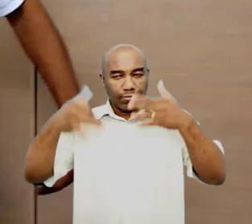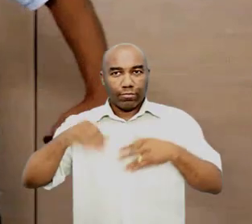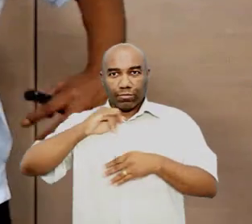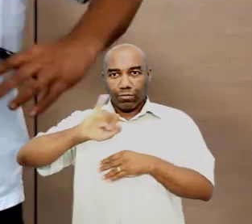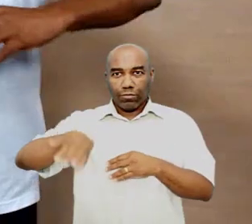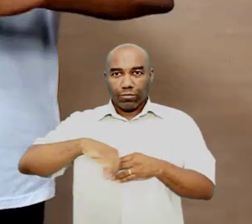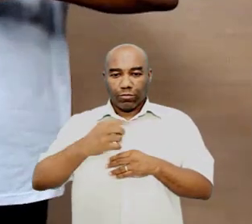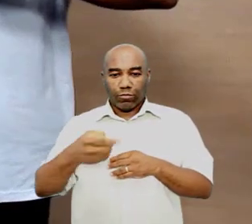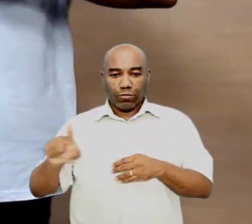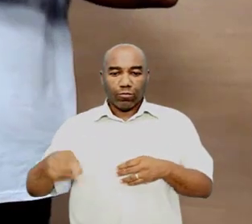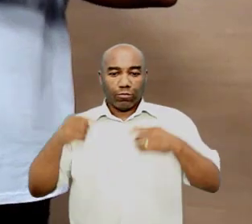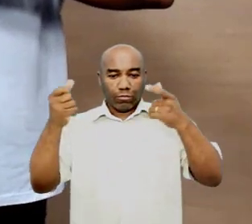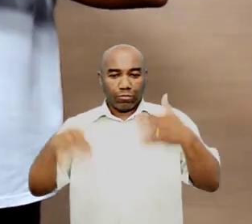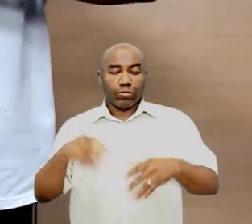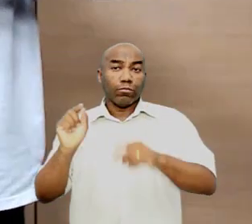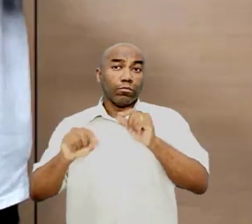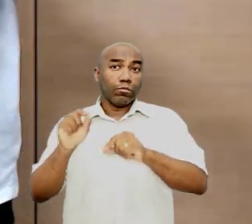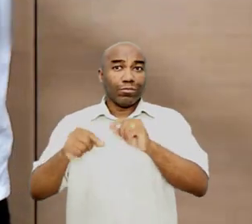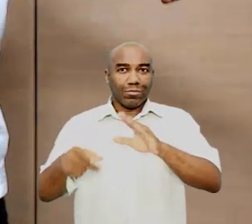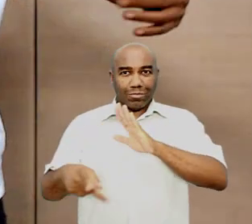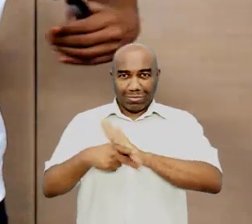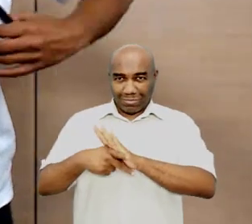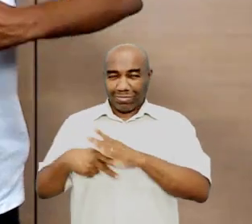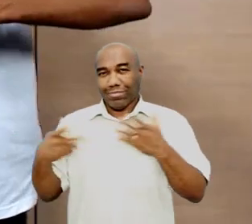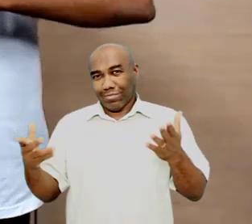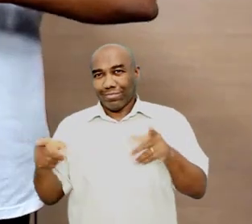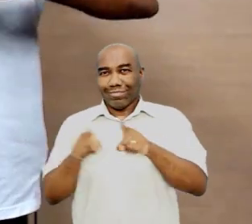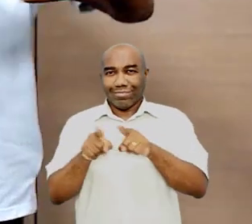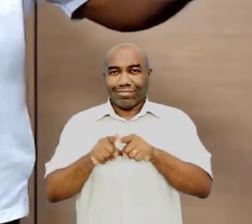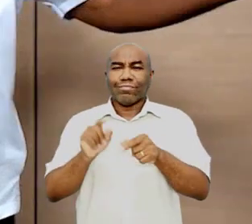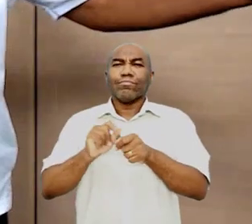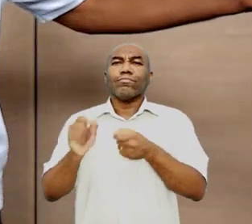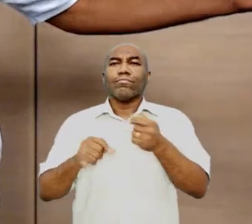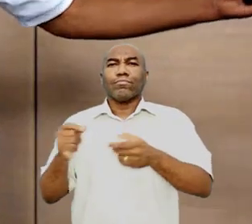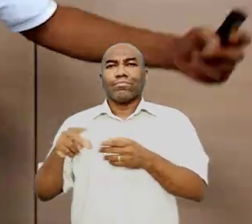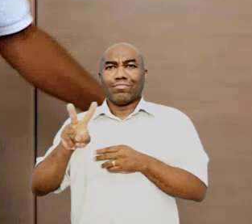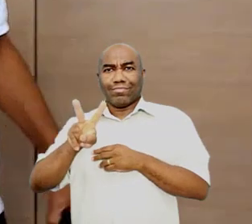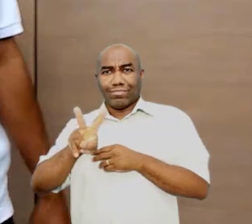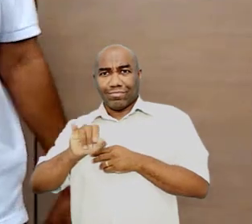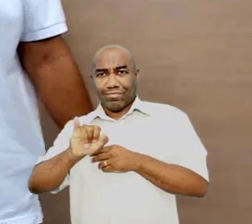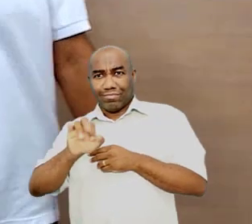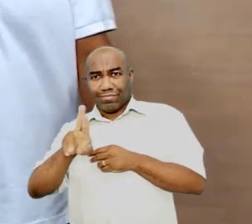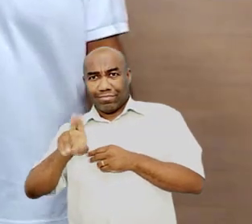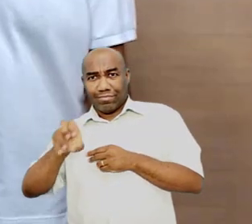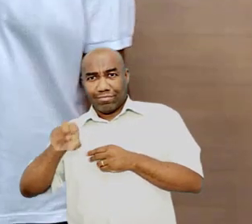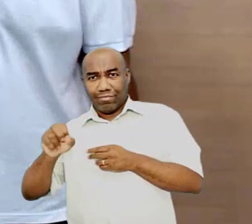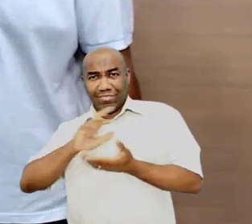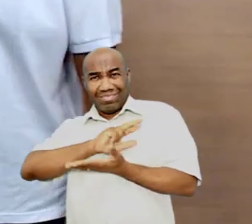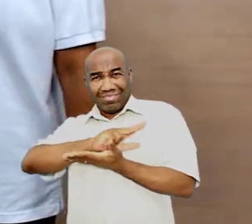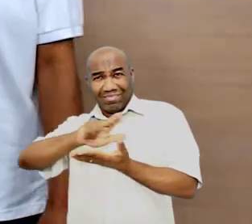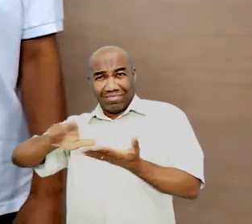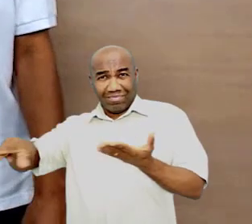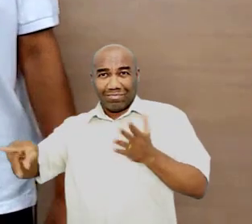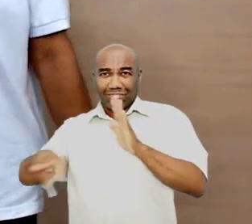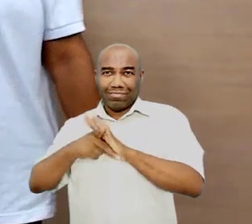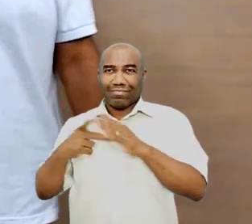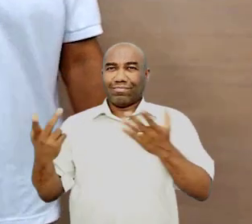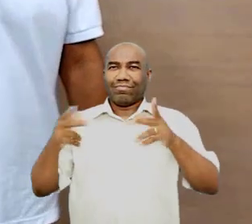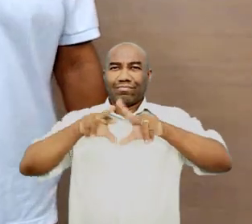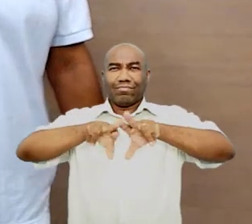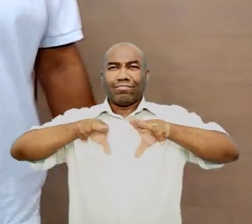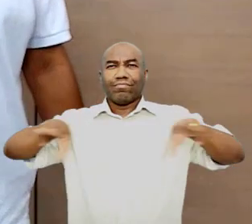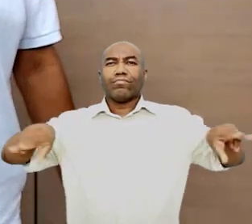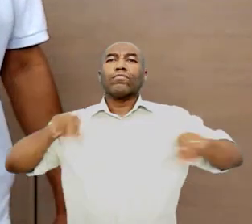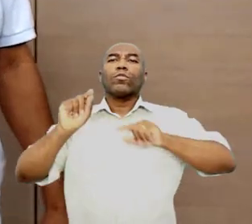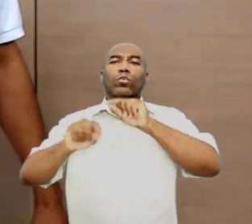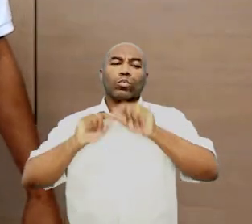quê? Da imensidade, dessa variedade de vírus que nós encontramos na natureza. Uma dica